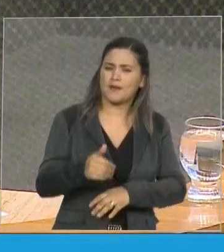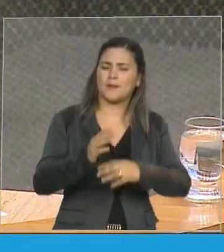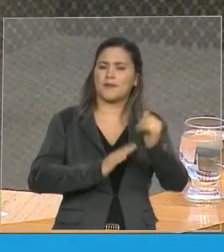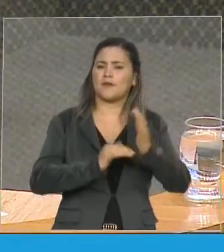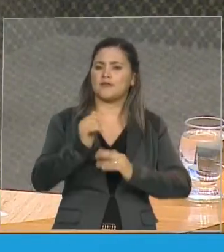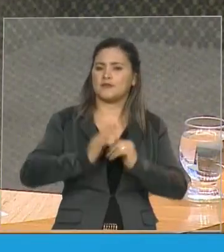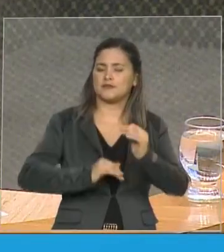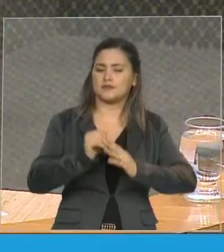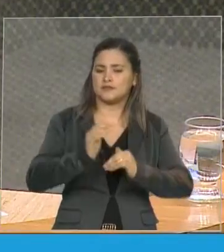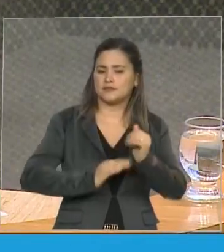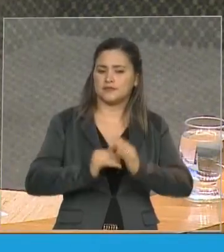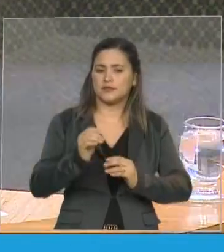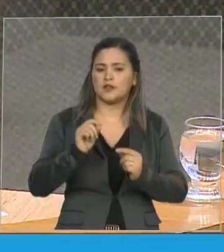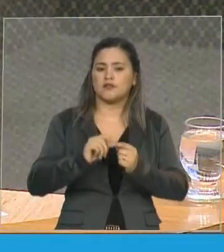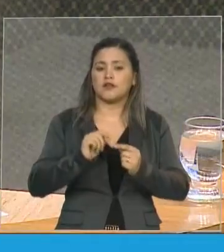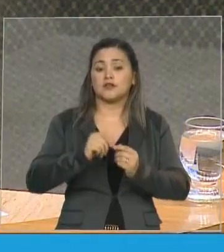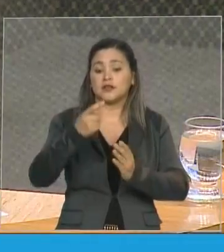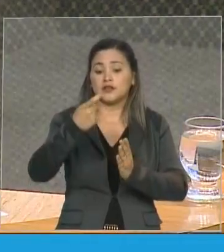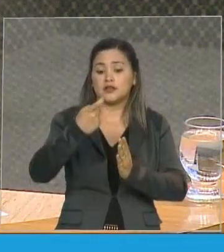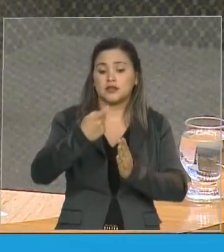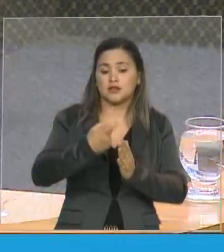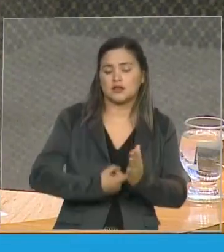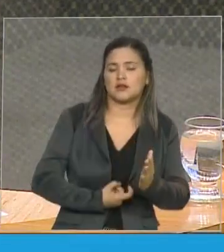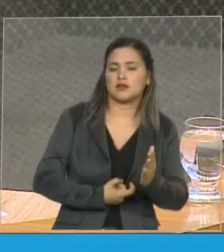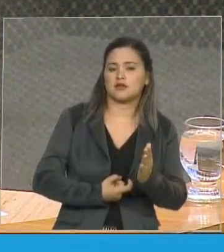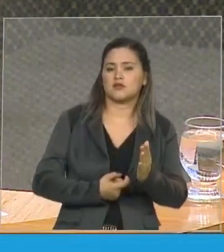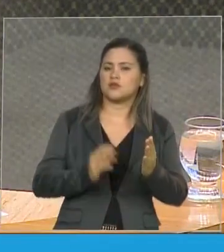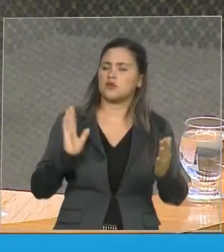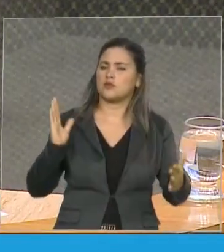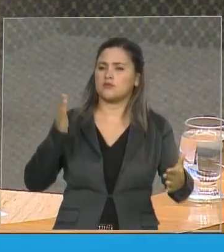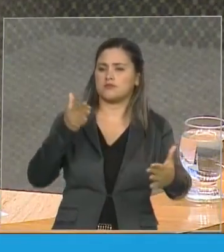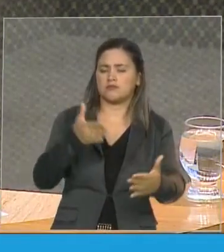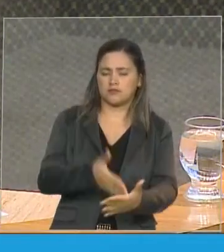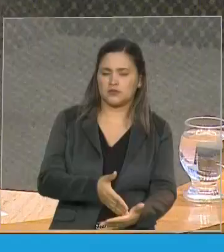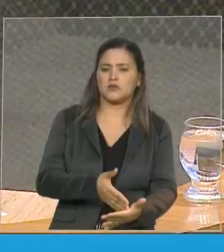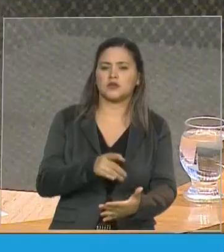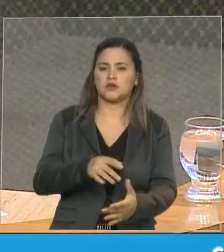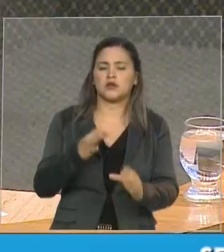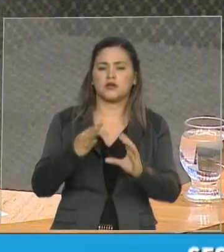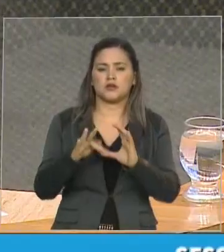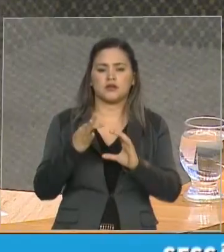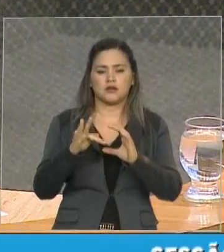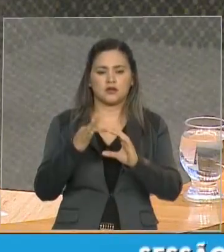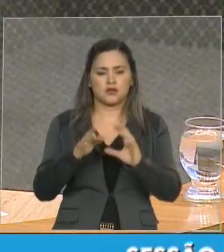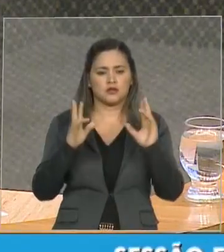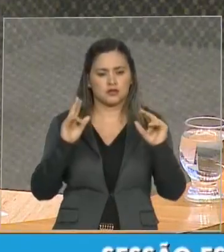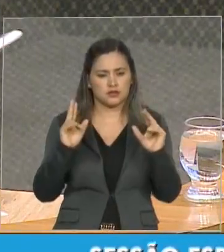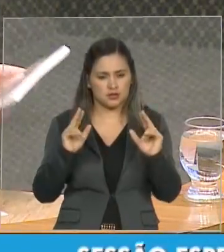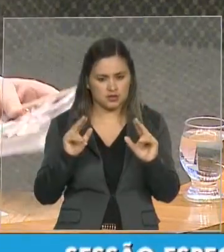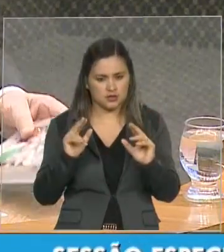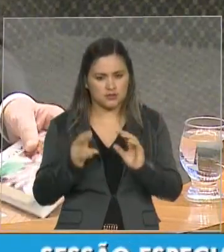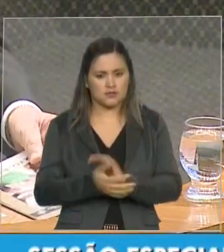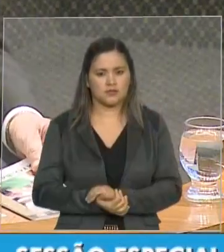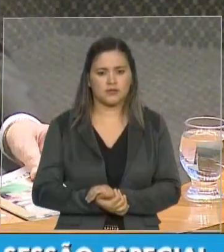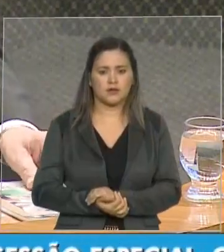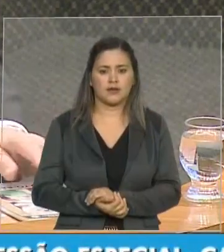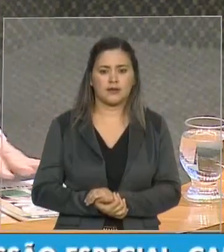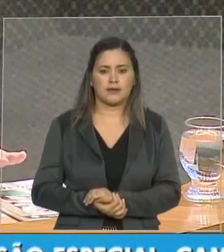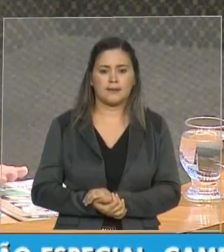nos fazer um texto simples e breve da campanha, dos assuntos que é